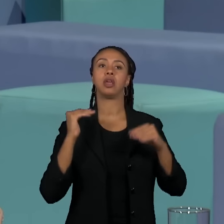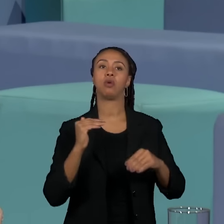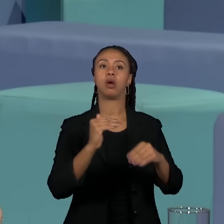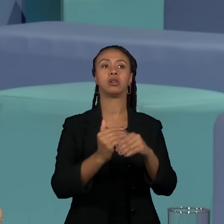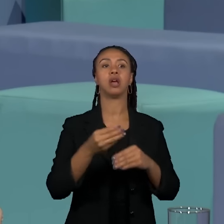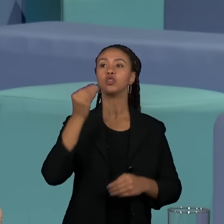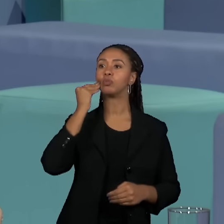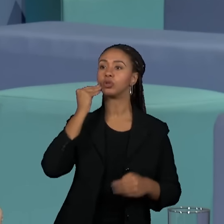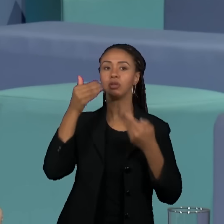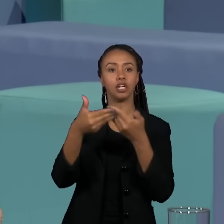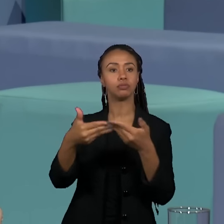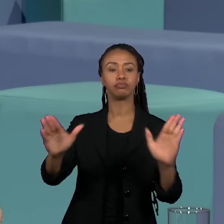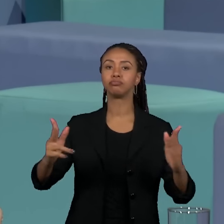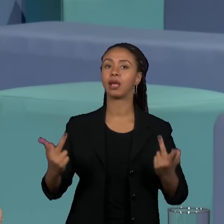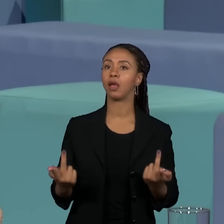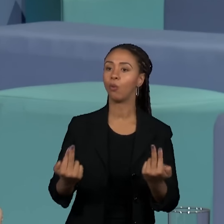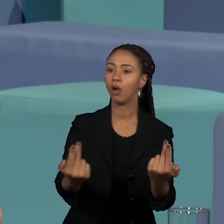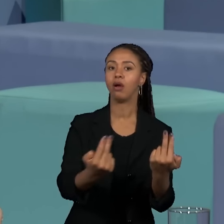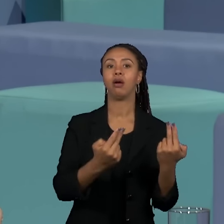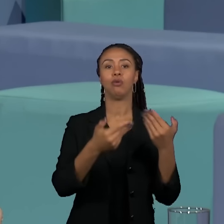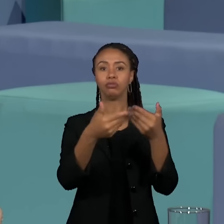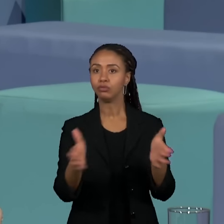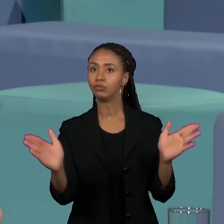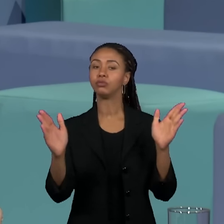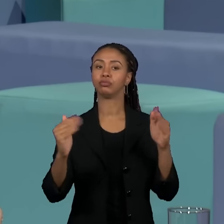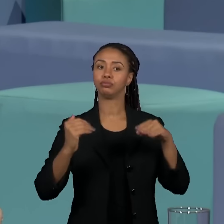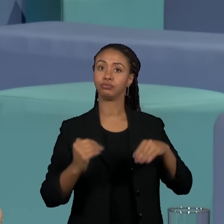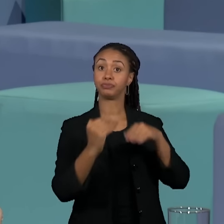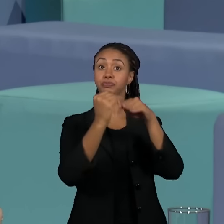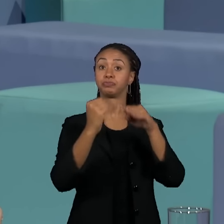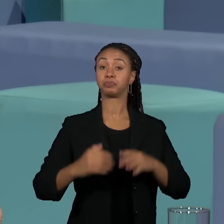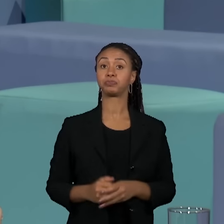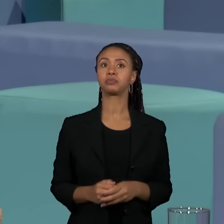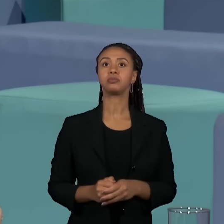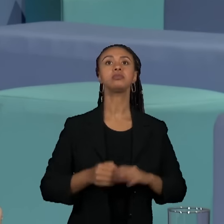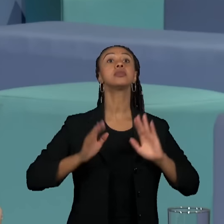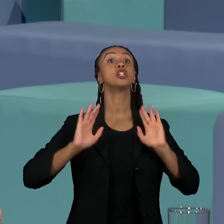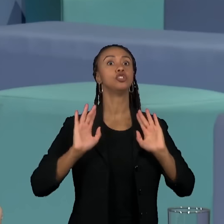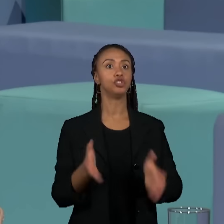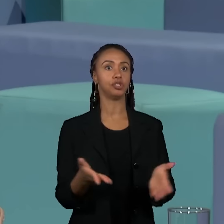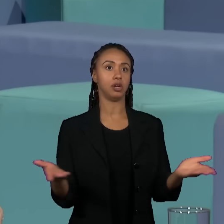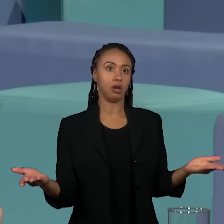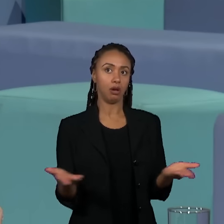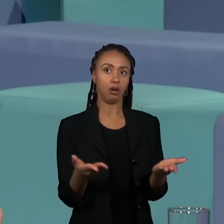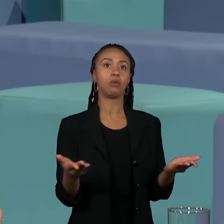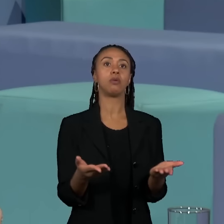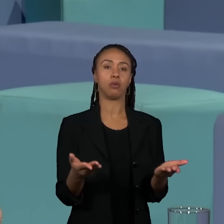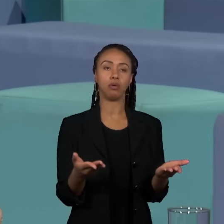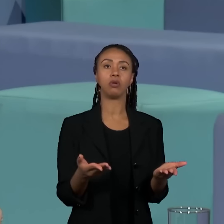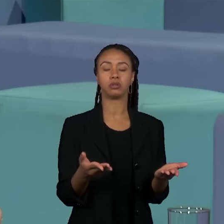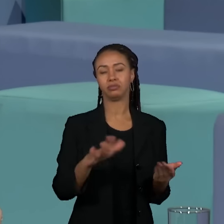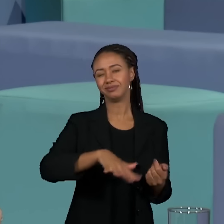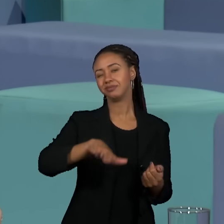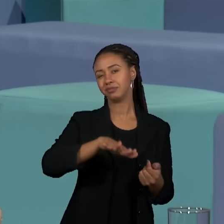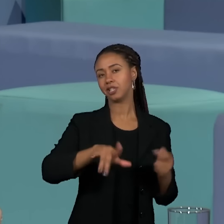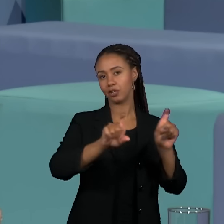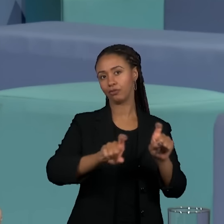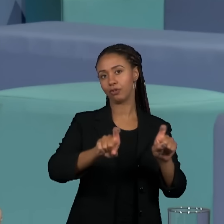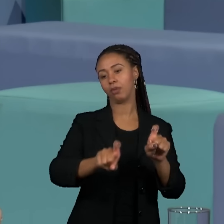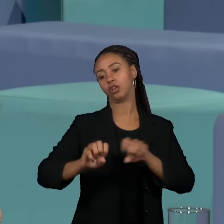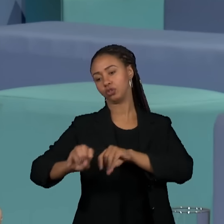iguais né E a gente já tem uma realidade que para mim tá se aprofundando com a informática na educação né